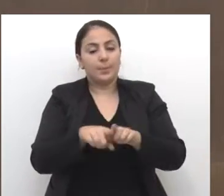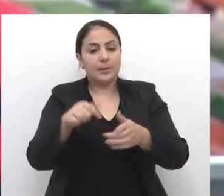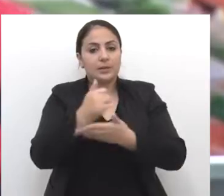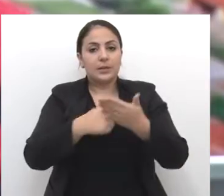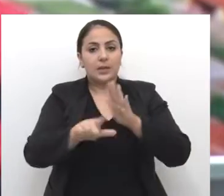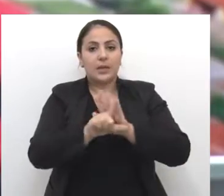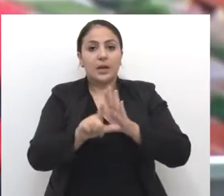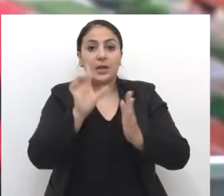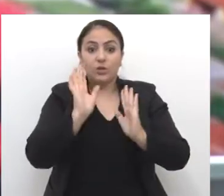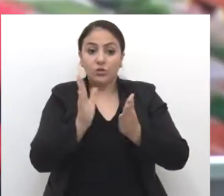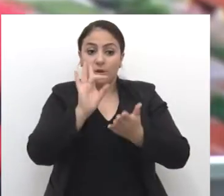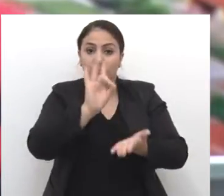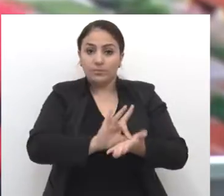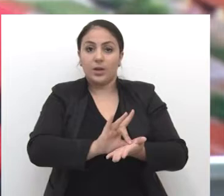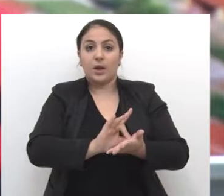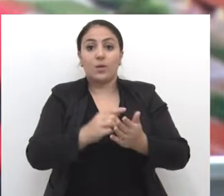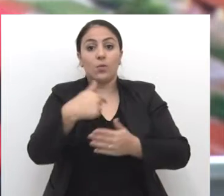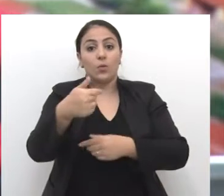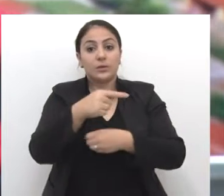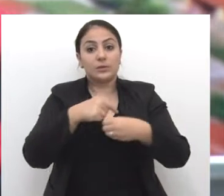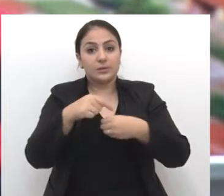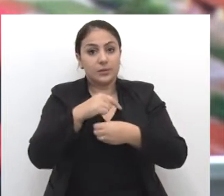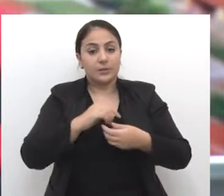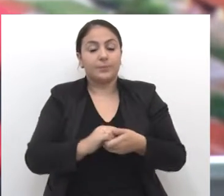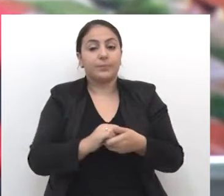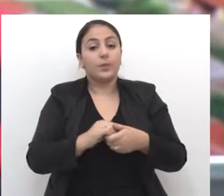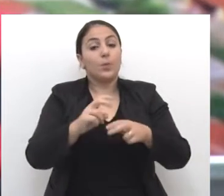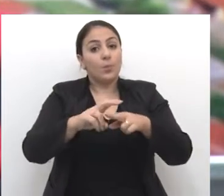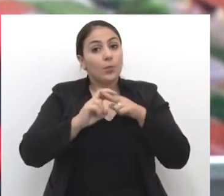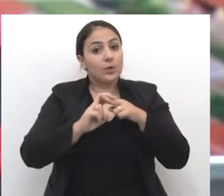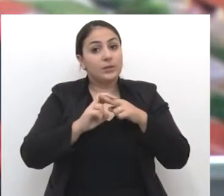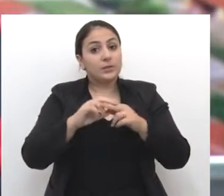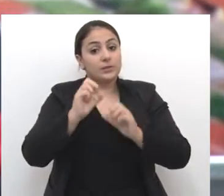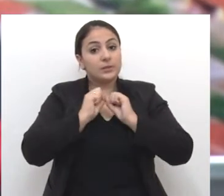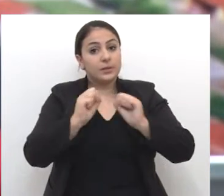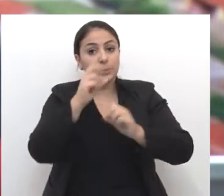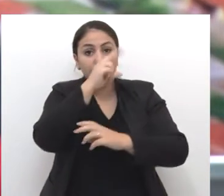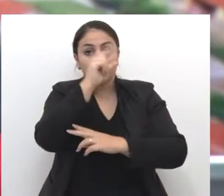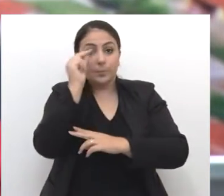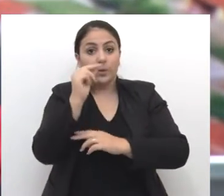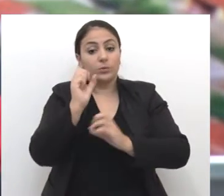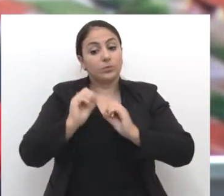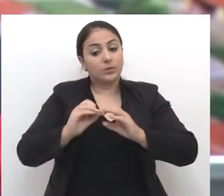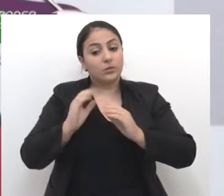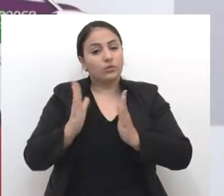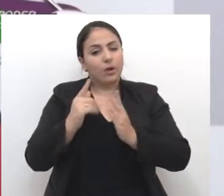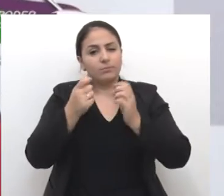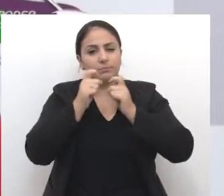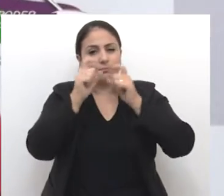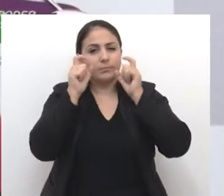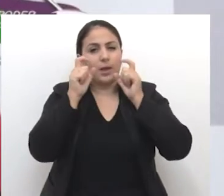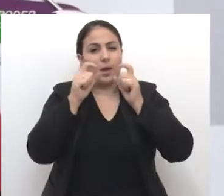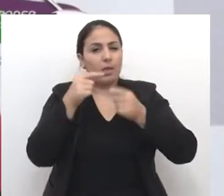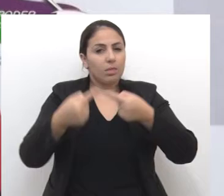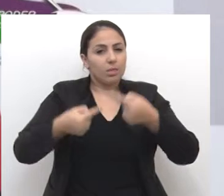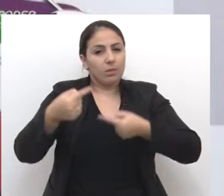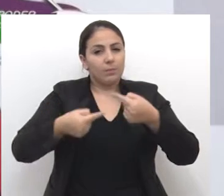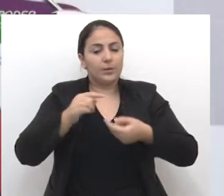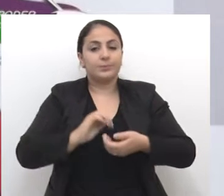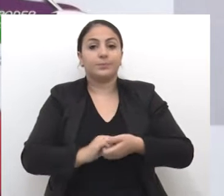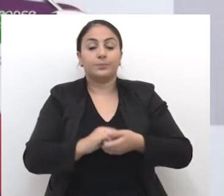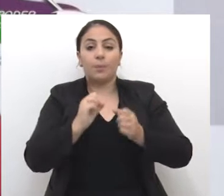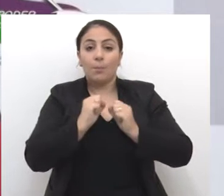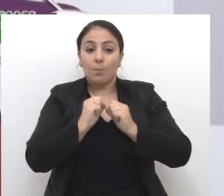cidades. Em razão disso, a Secretaria Municipal da Educação está atenta ao debate. Pode